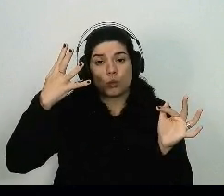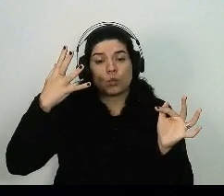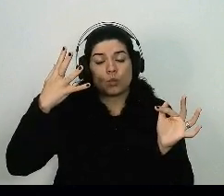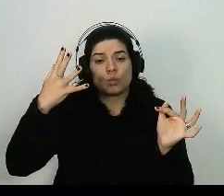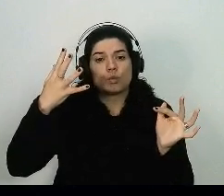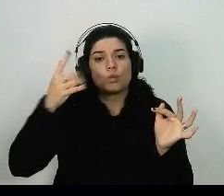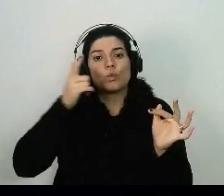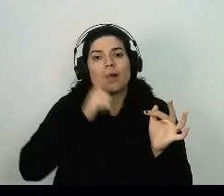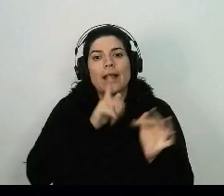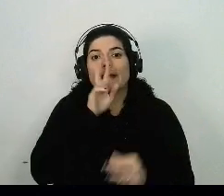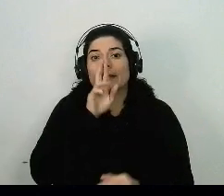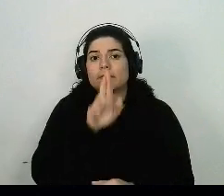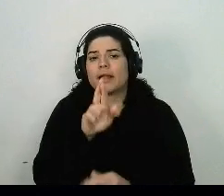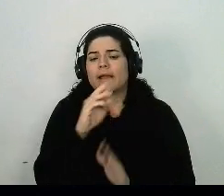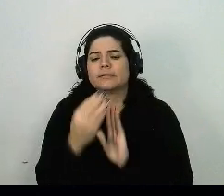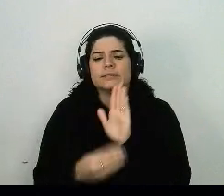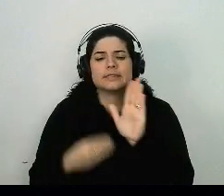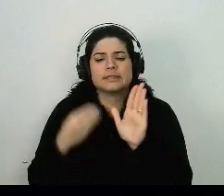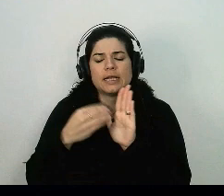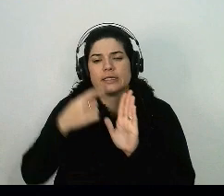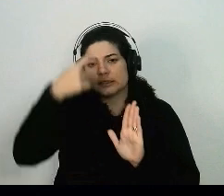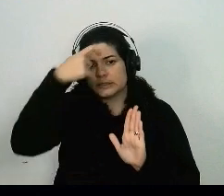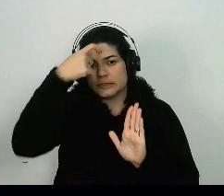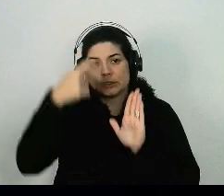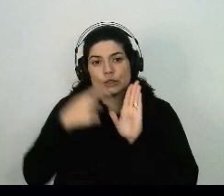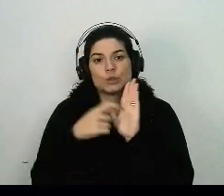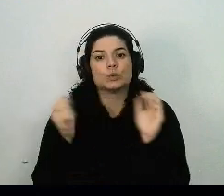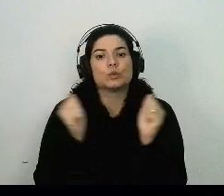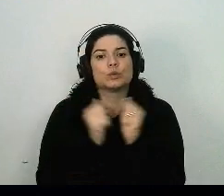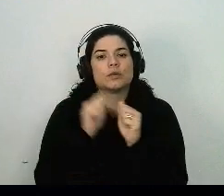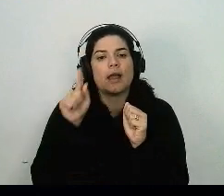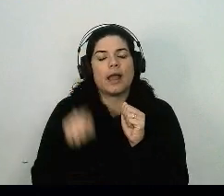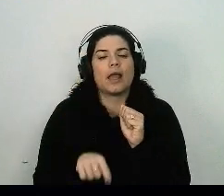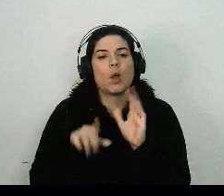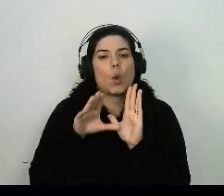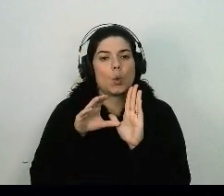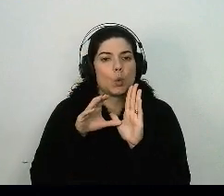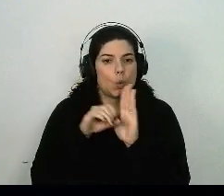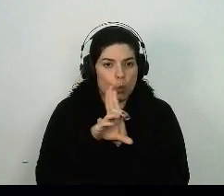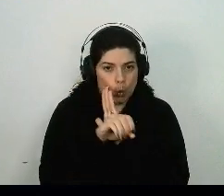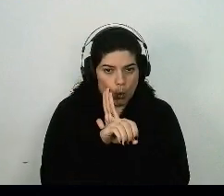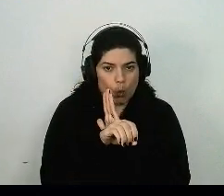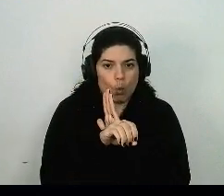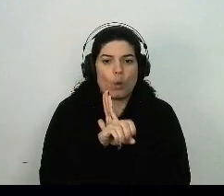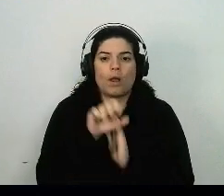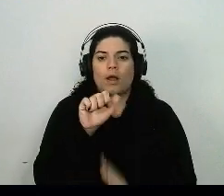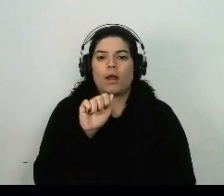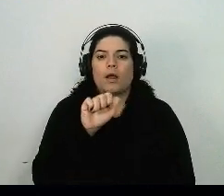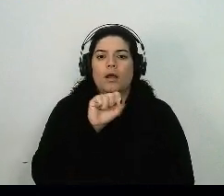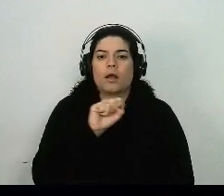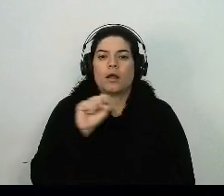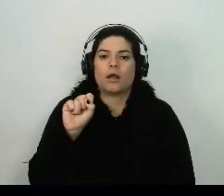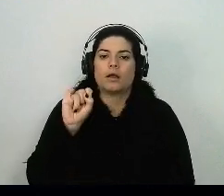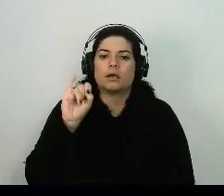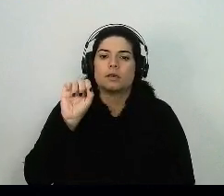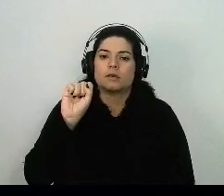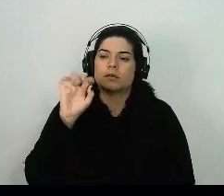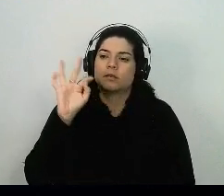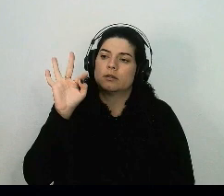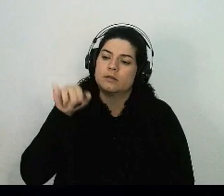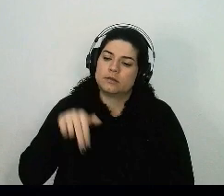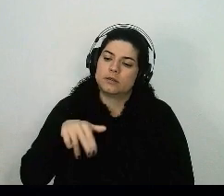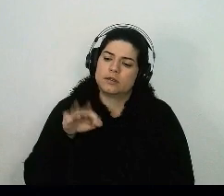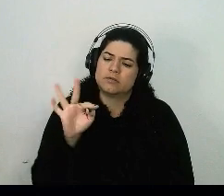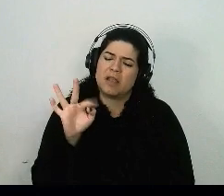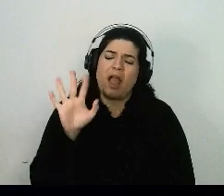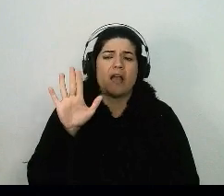resultado de design para inteligência artificial é o Google Assistant. Eles falam, poxa, parece que não tem nada de especial. De fato, não é